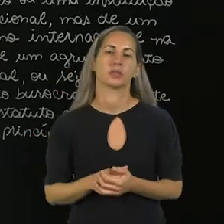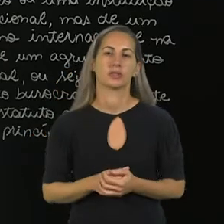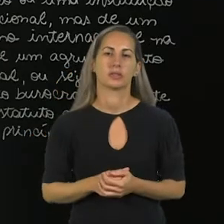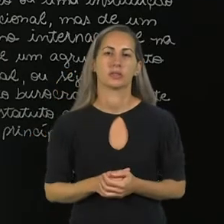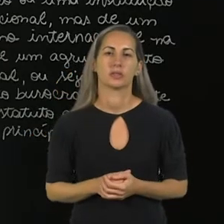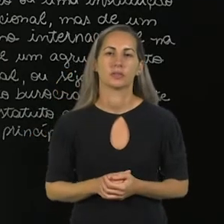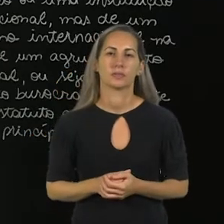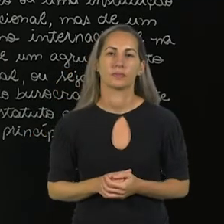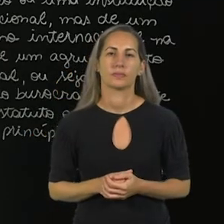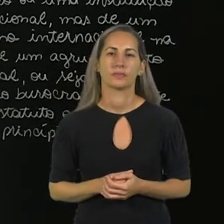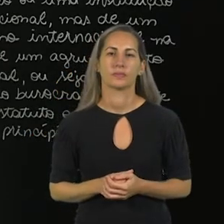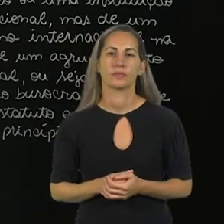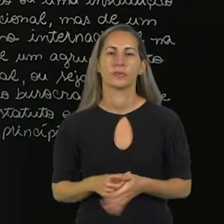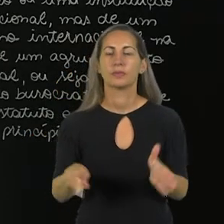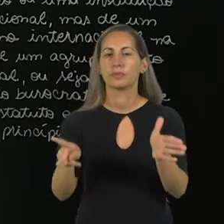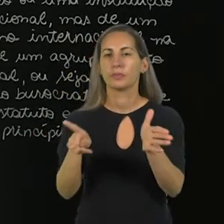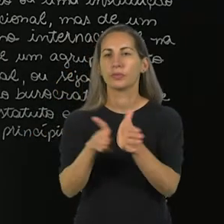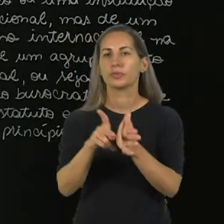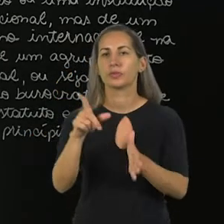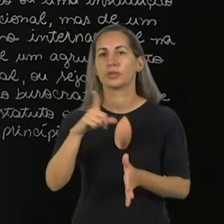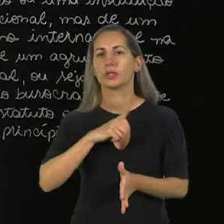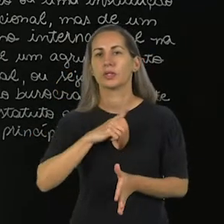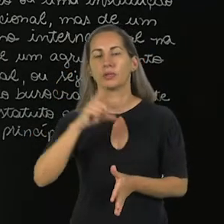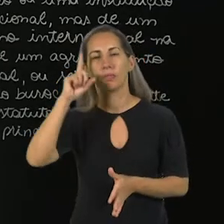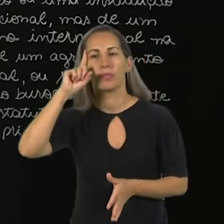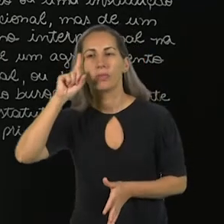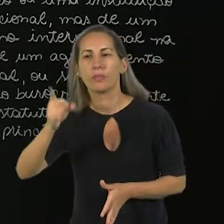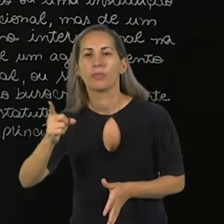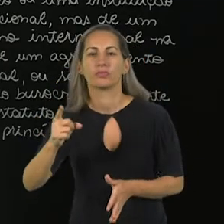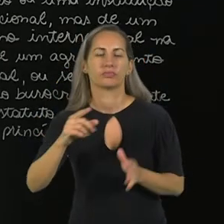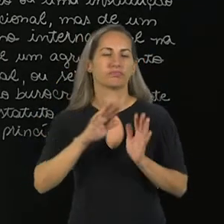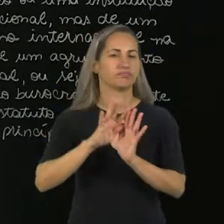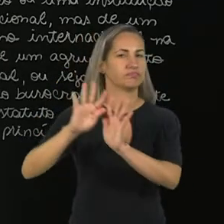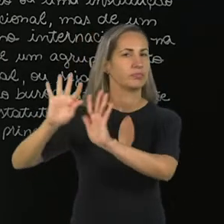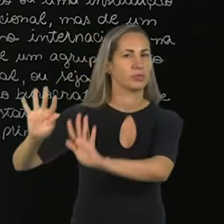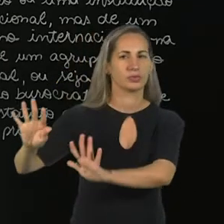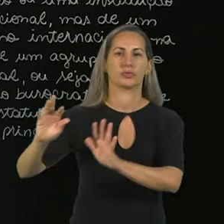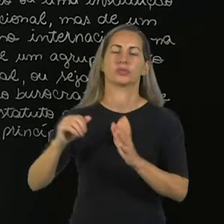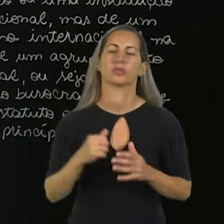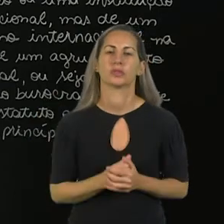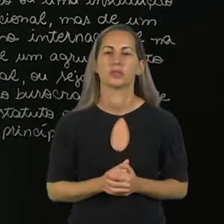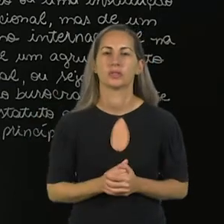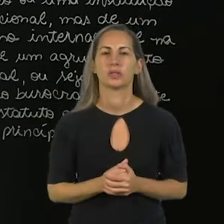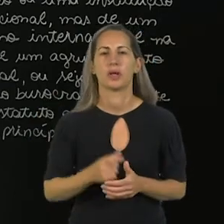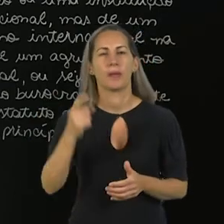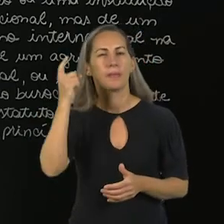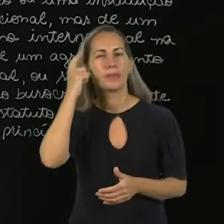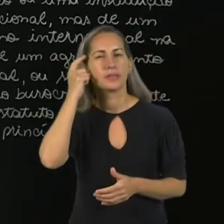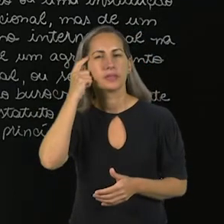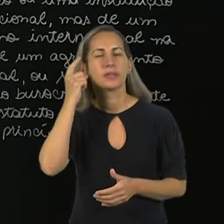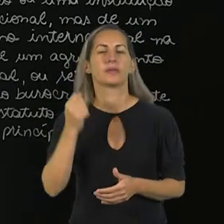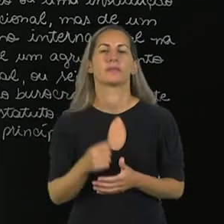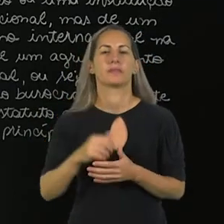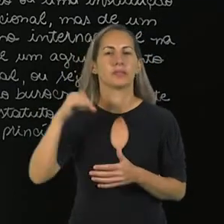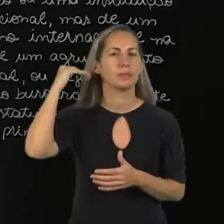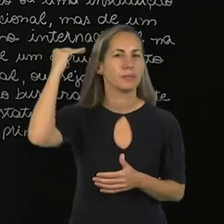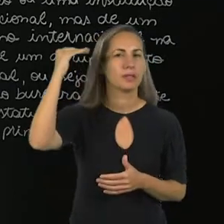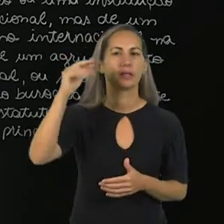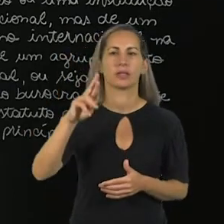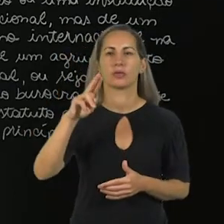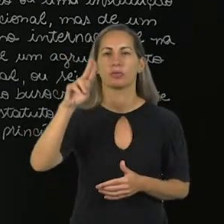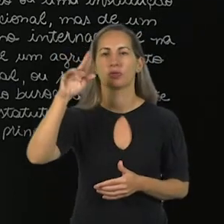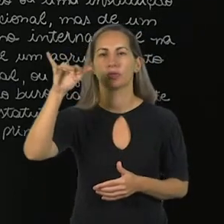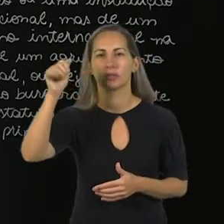modo que fosse uma forma de mostrar o descontentamento das ideias imperialistas